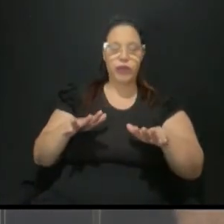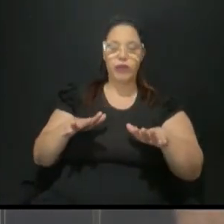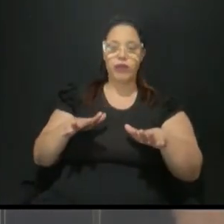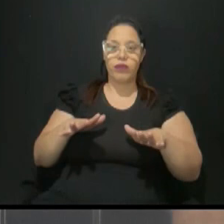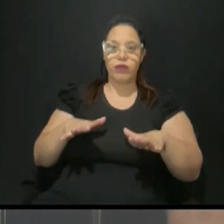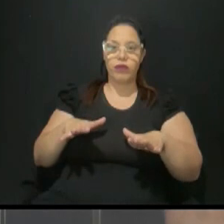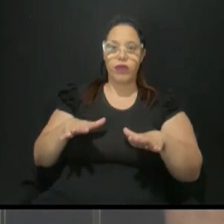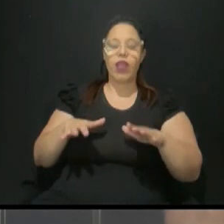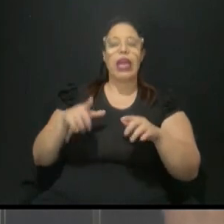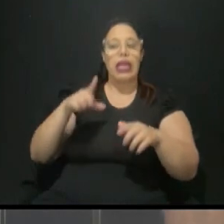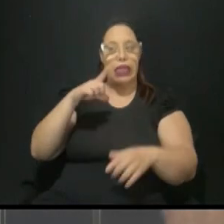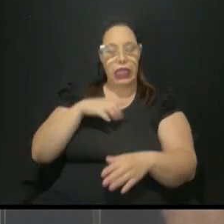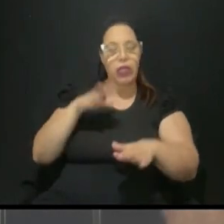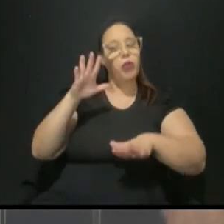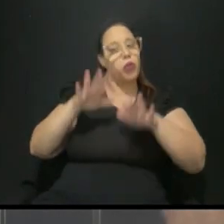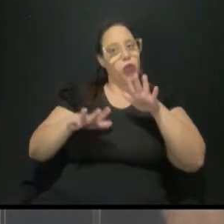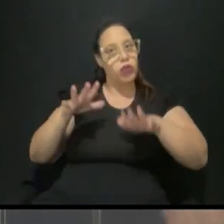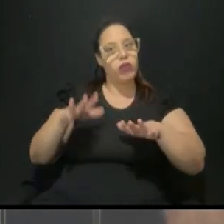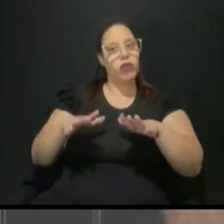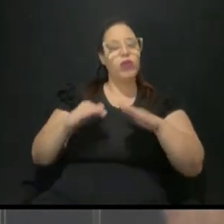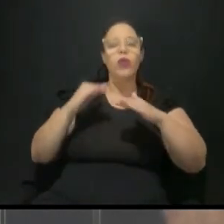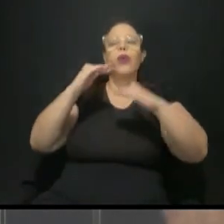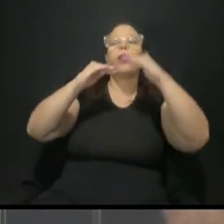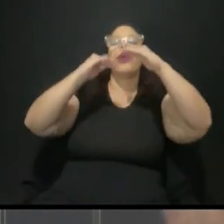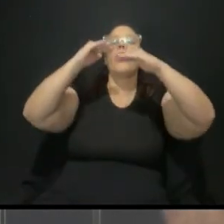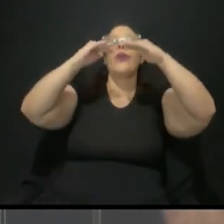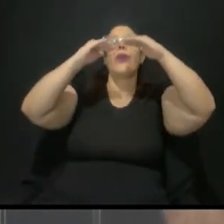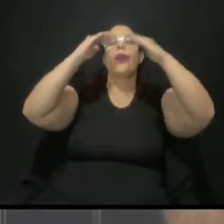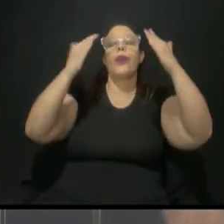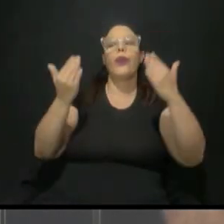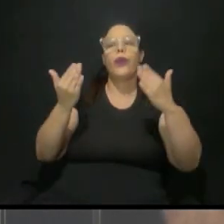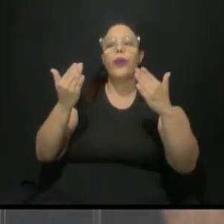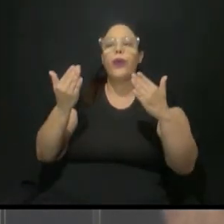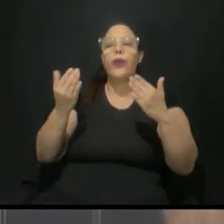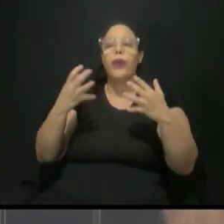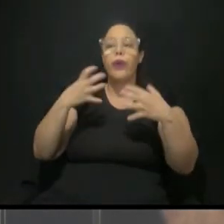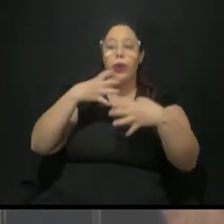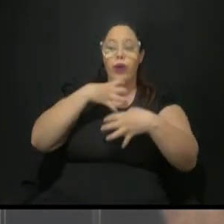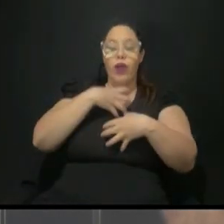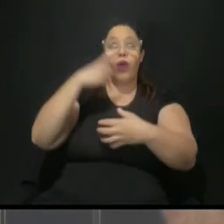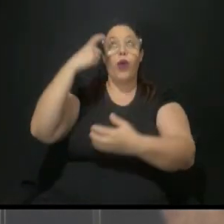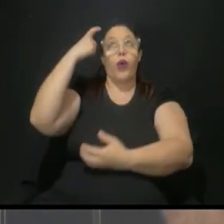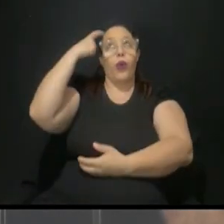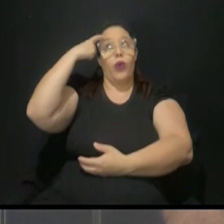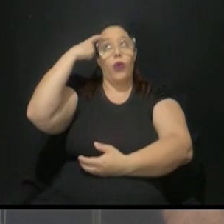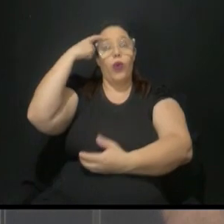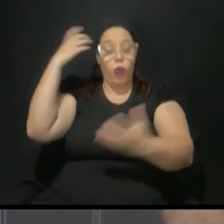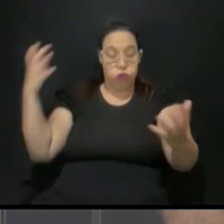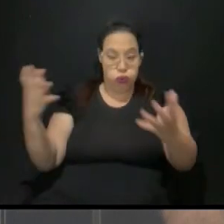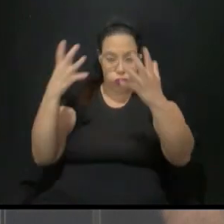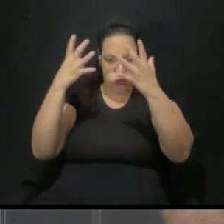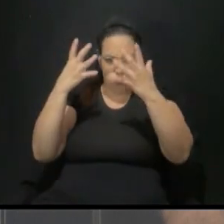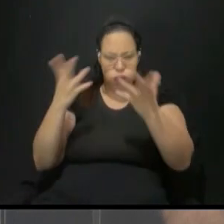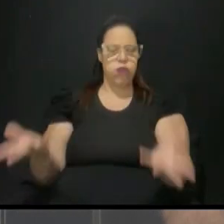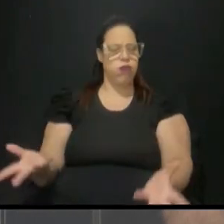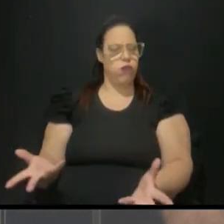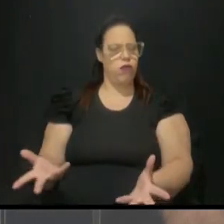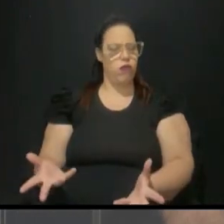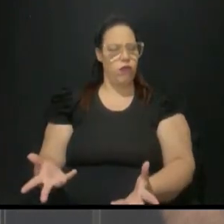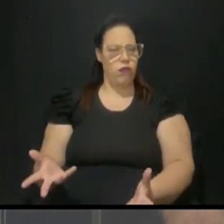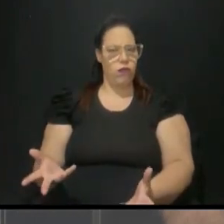movimento que eu estou desenvolvendo os aspectos do sentir, do pensar e do agir, né? E aí nós estamos falando